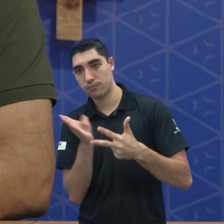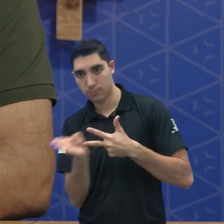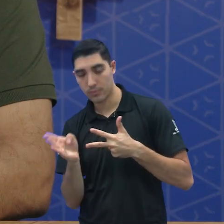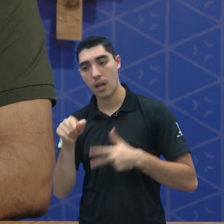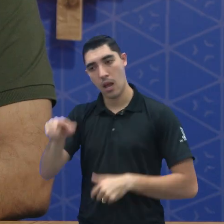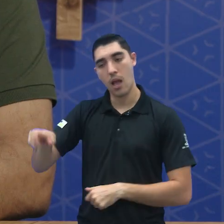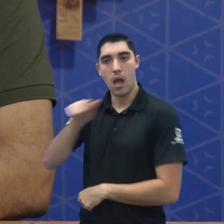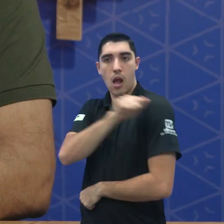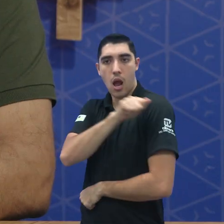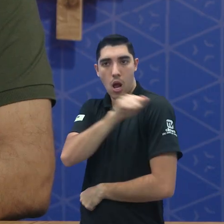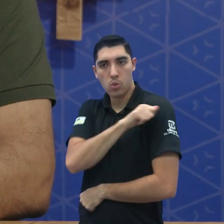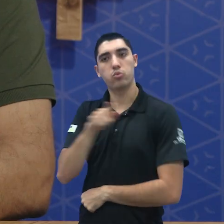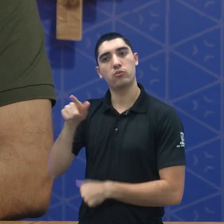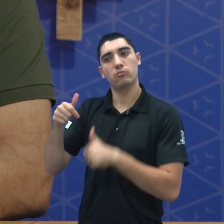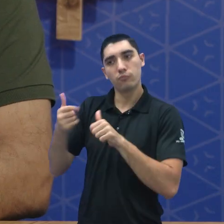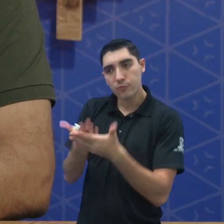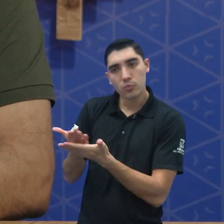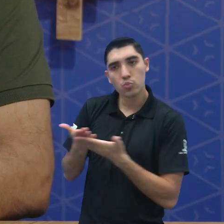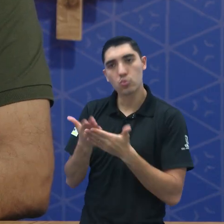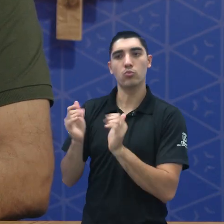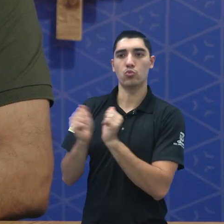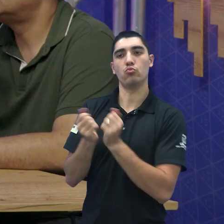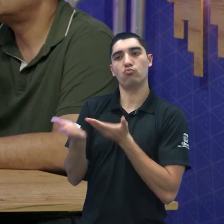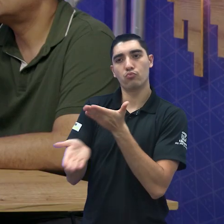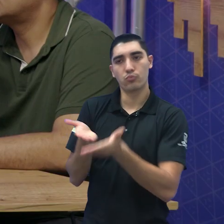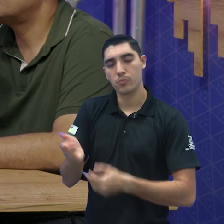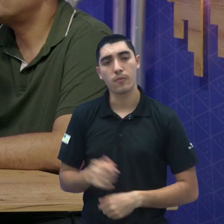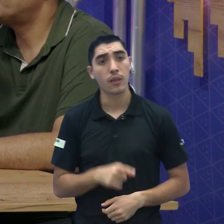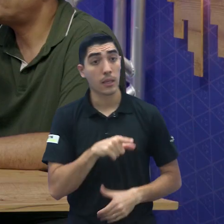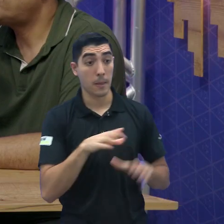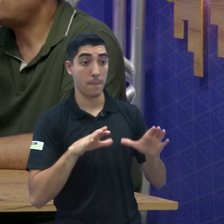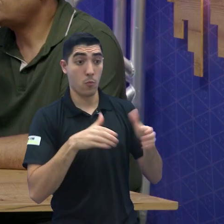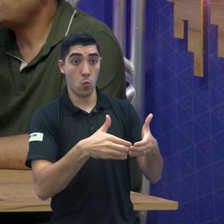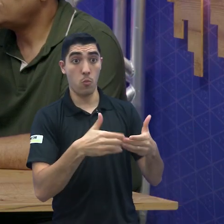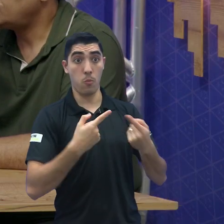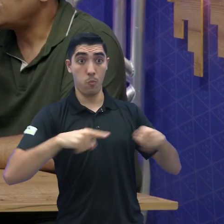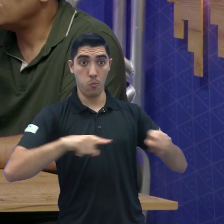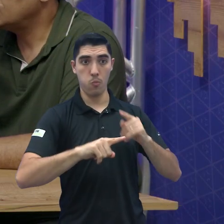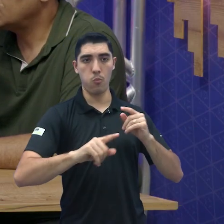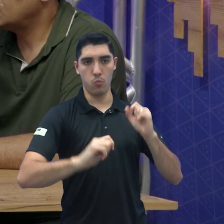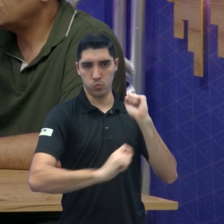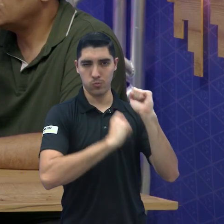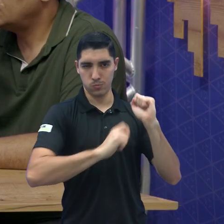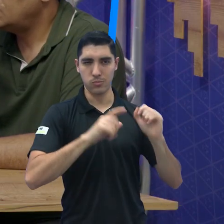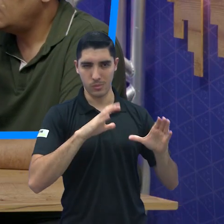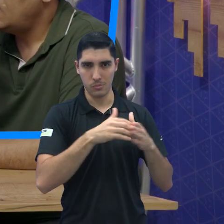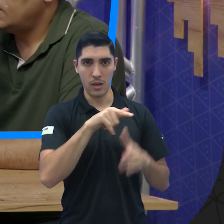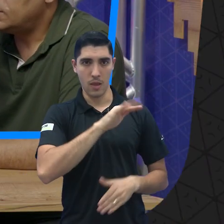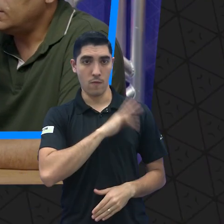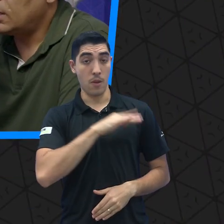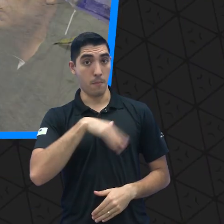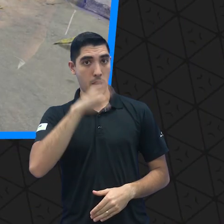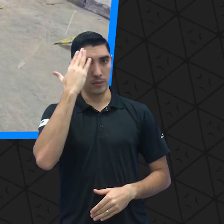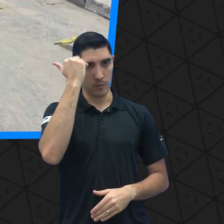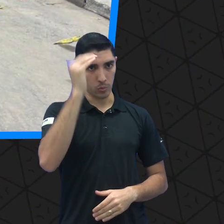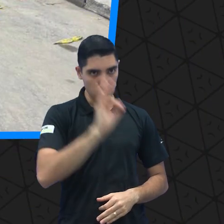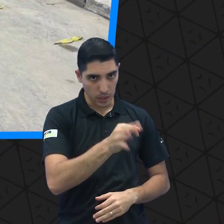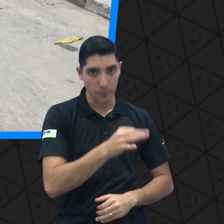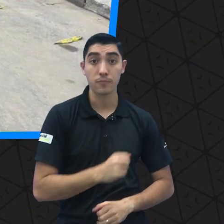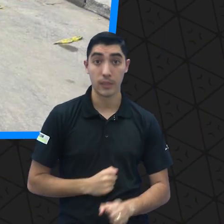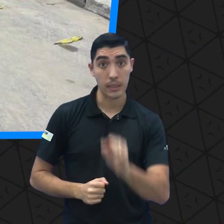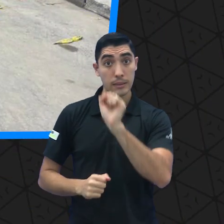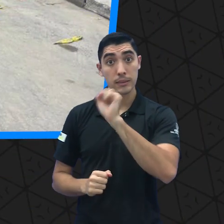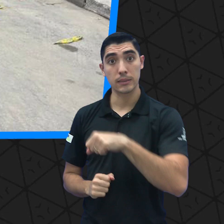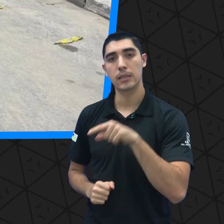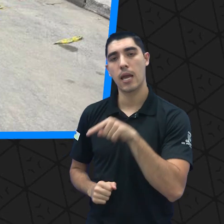os alunos nesse tempo que eles passam conosco lá. Inclusive, a banda da Fundais é um dos maiores destaques dos projetos do CDA, né? Sim, a banda tem um